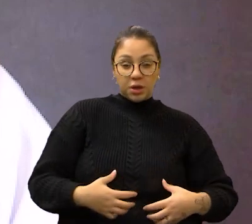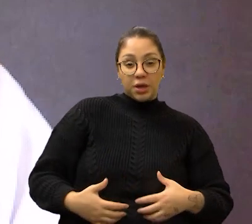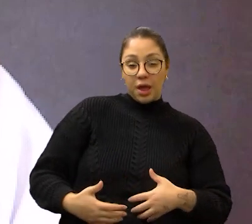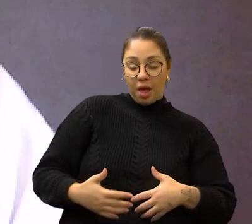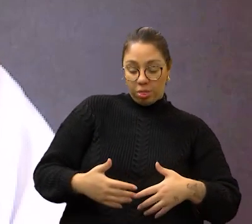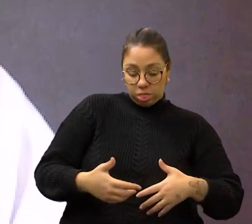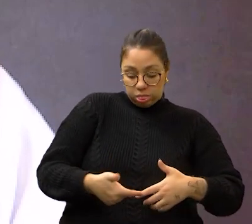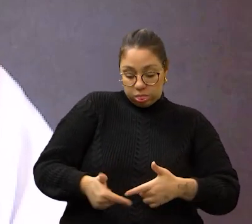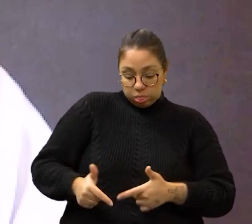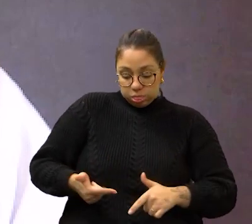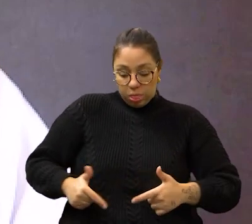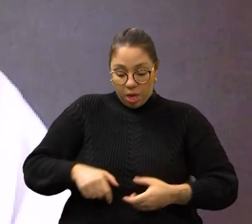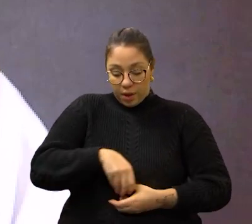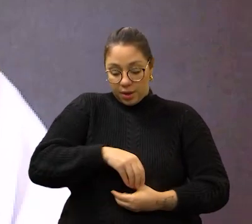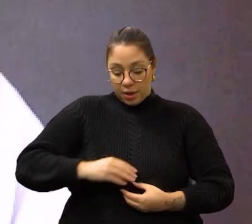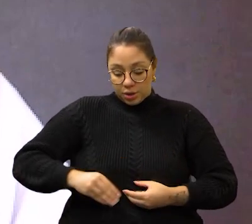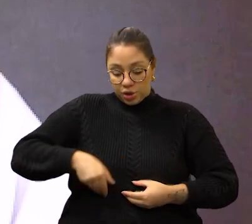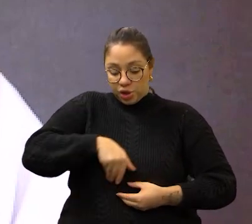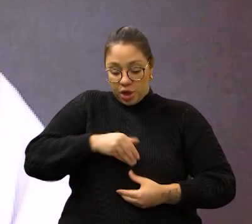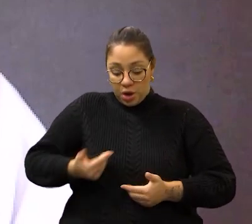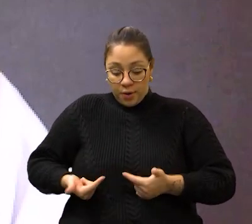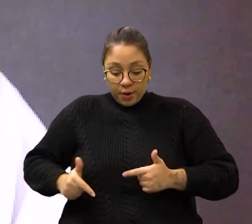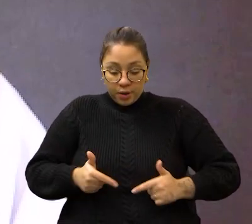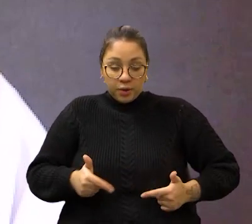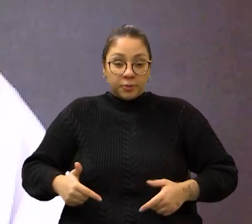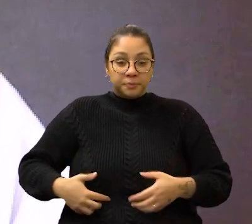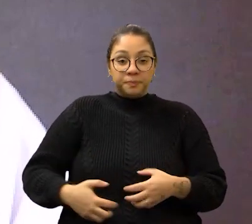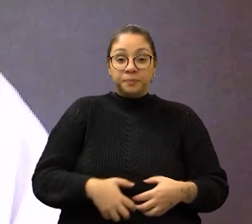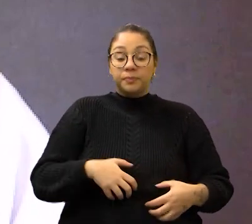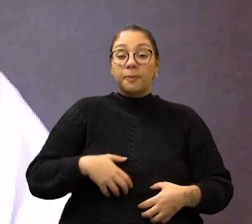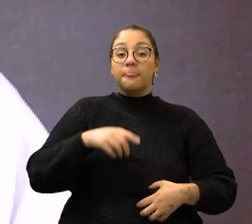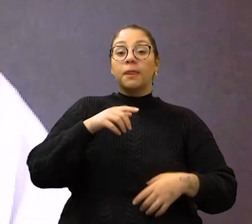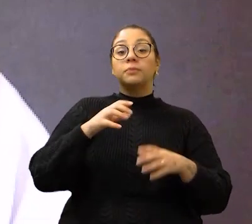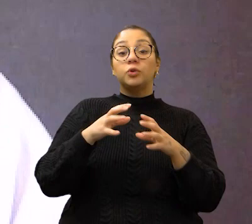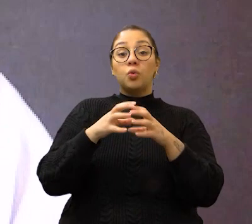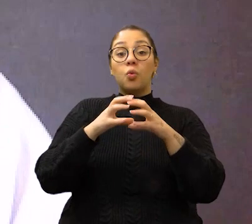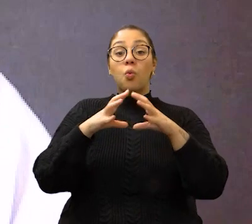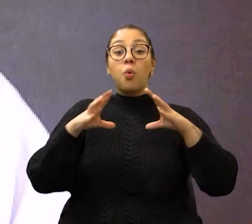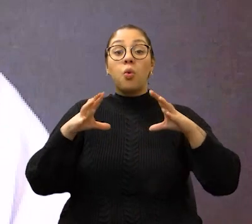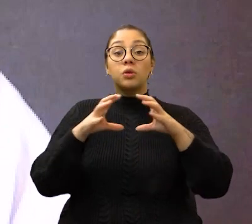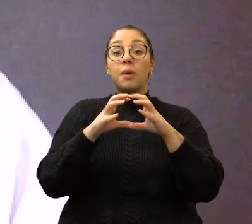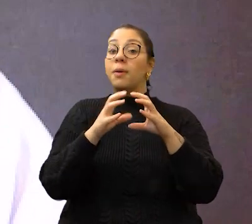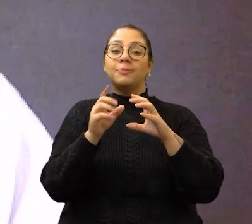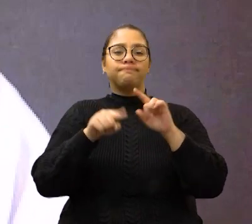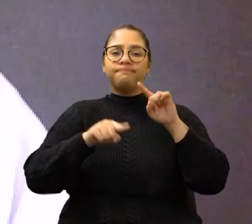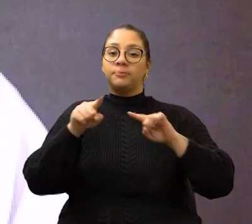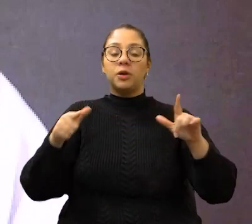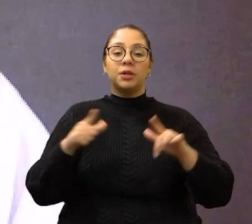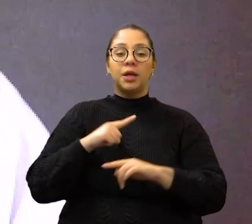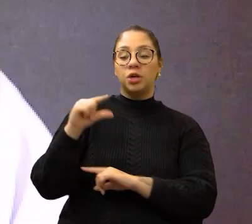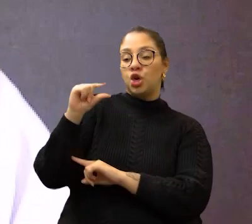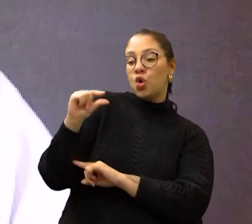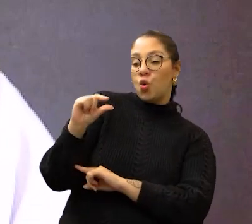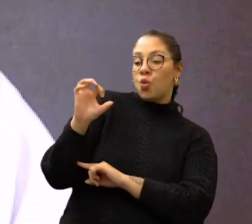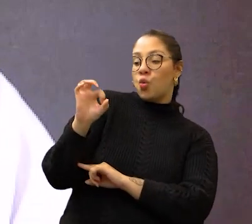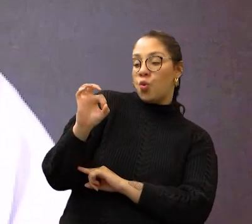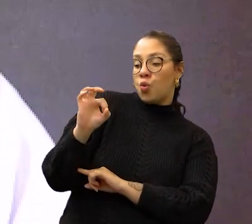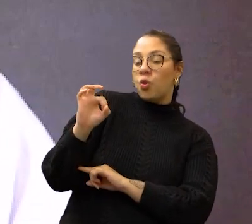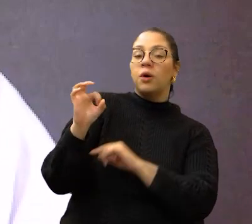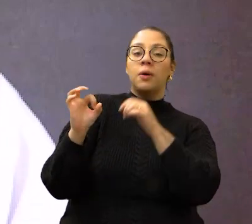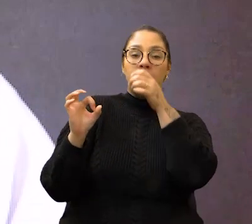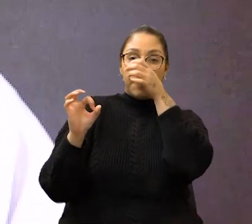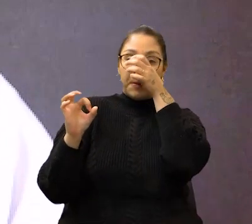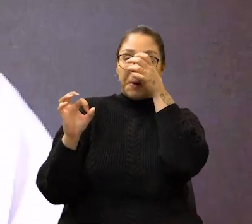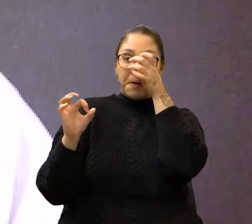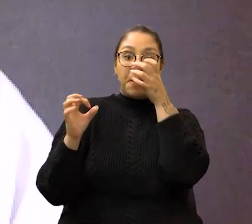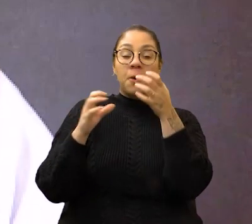intestino. A gente sabe que os tamanhos dos miomas são muito variados. A gente encontra miomas de 1 centímetro, e às vezes miomas